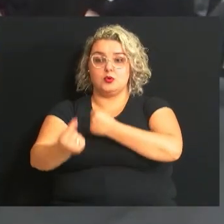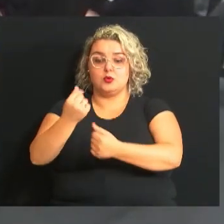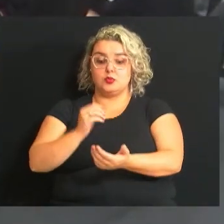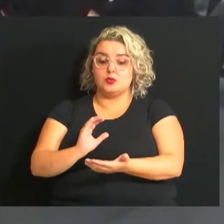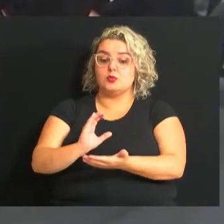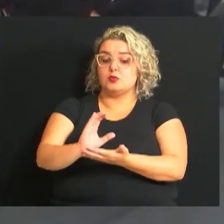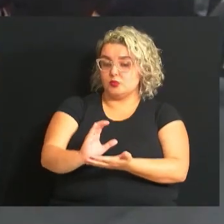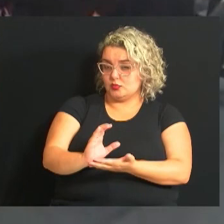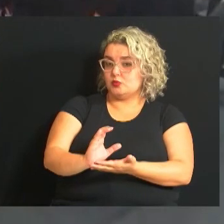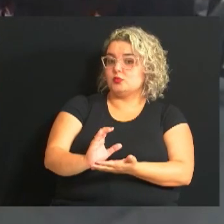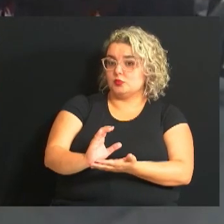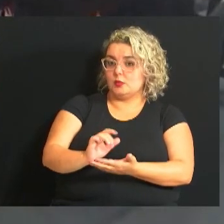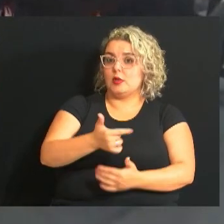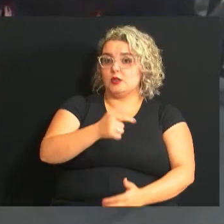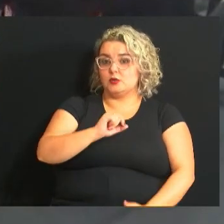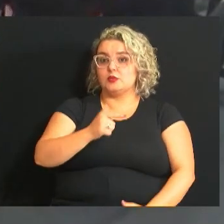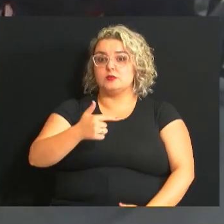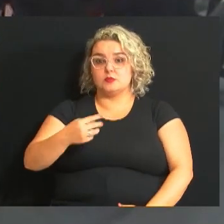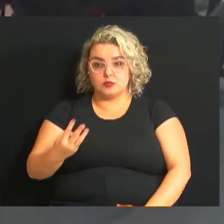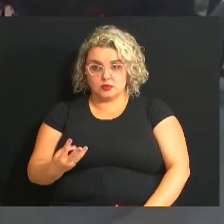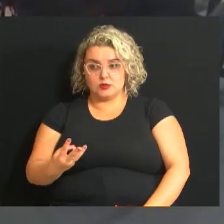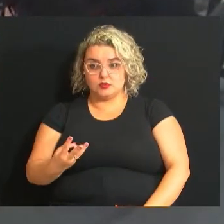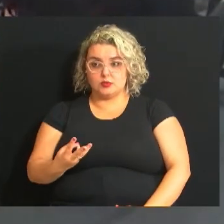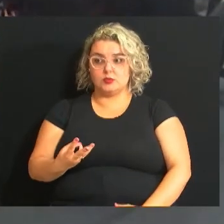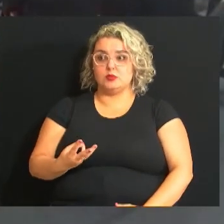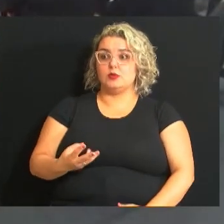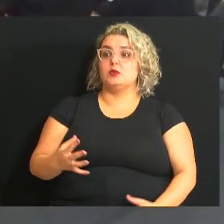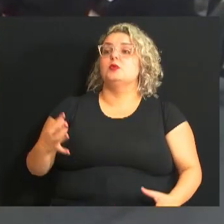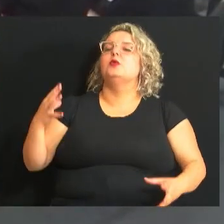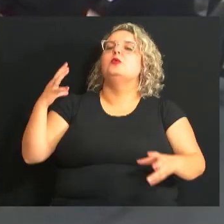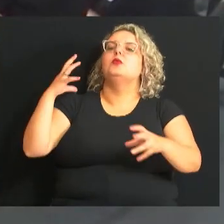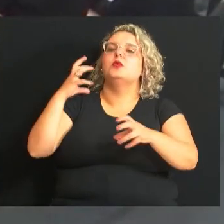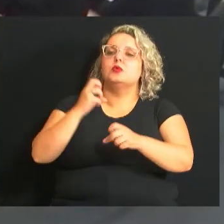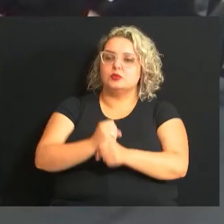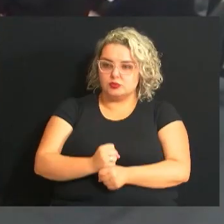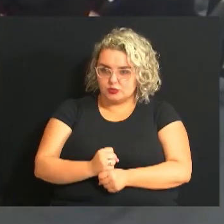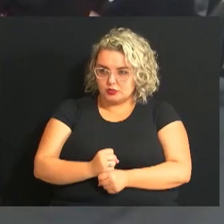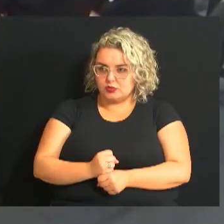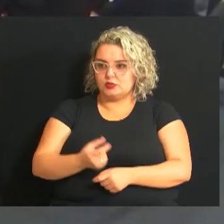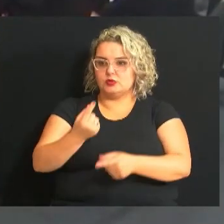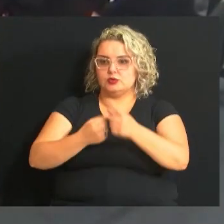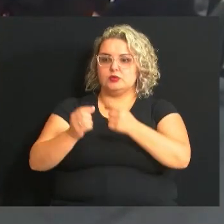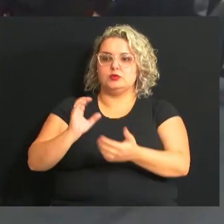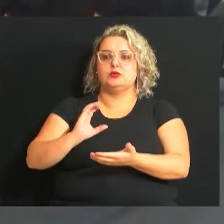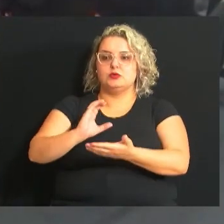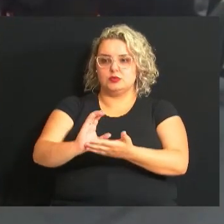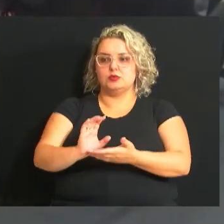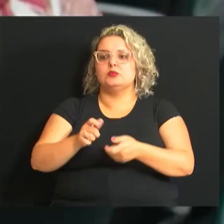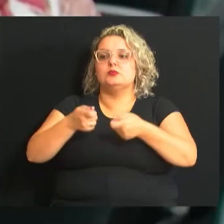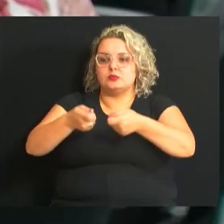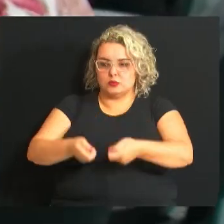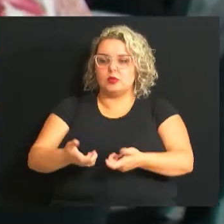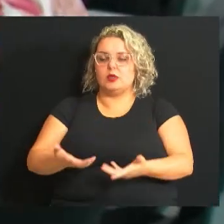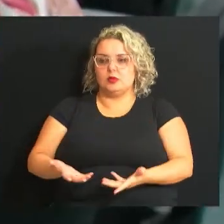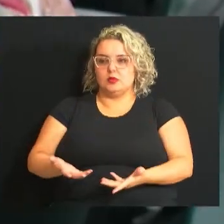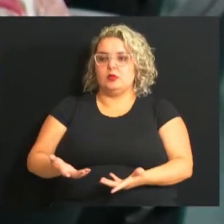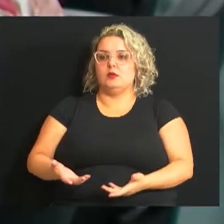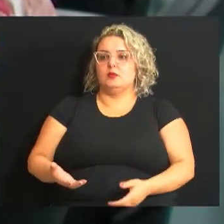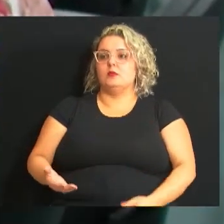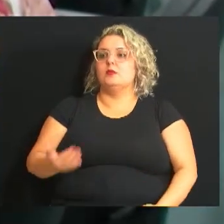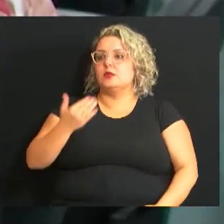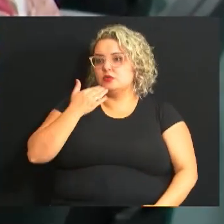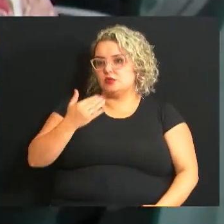para 2023 e, por unanimidade, todas as emendas impositivas protocoladas por eles. O